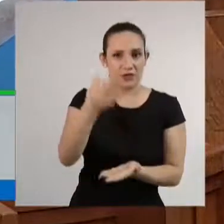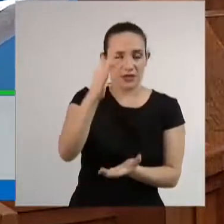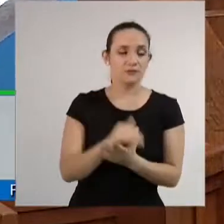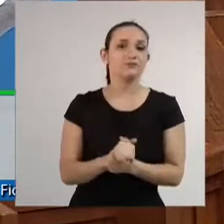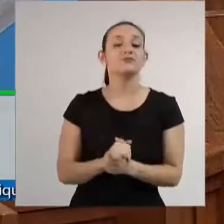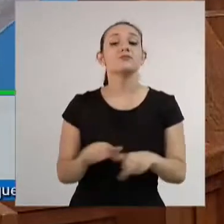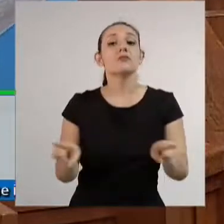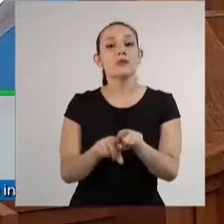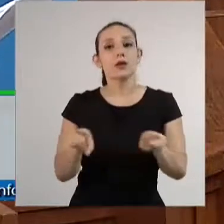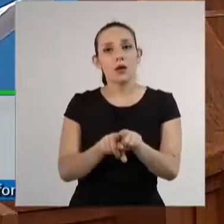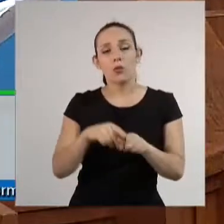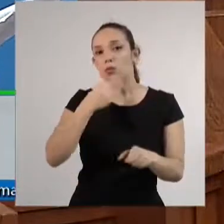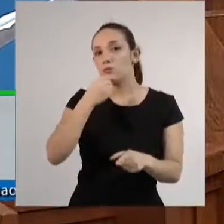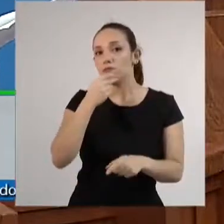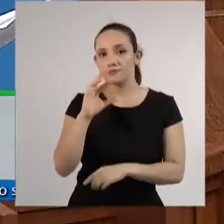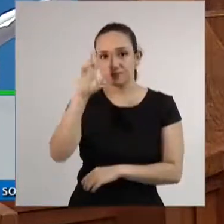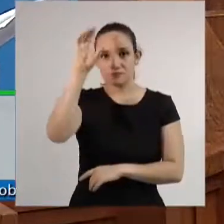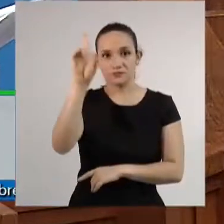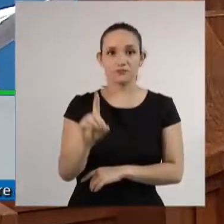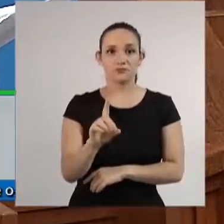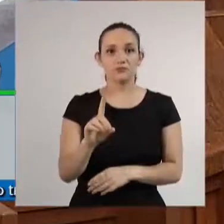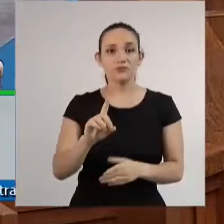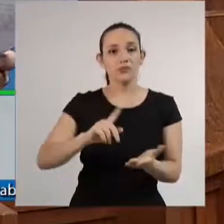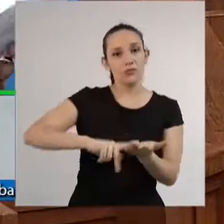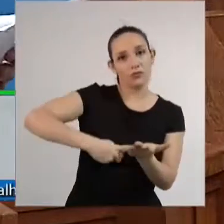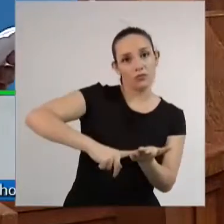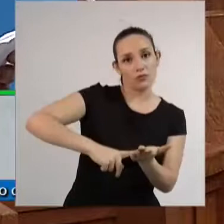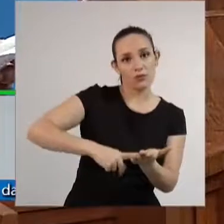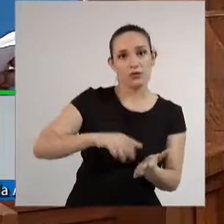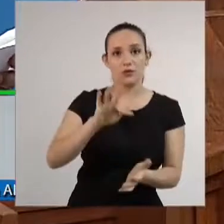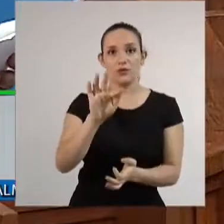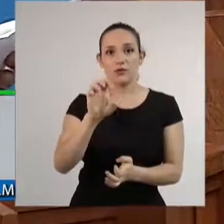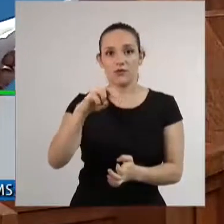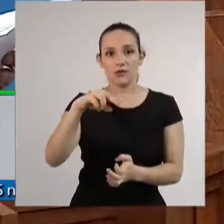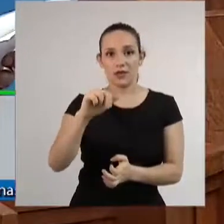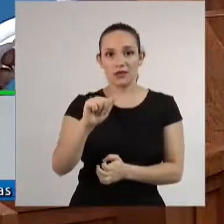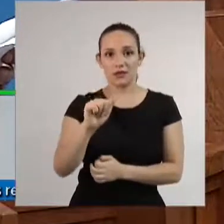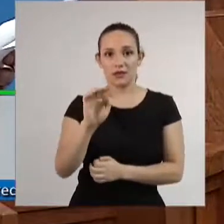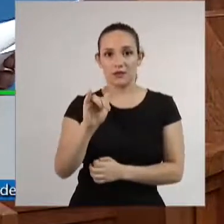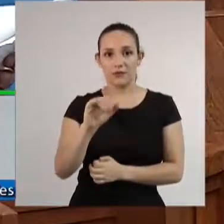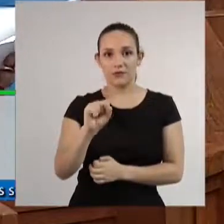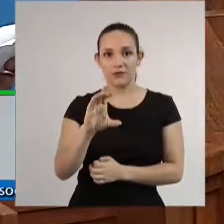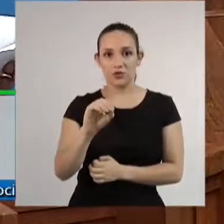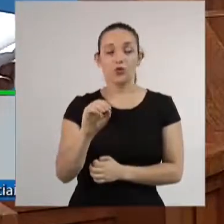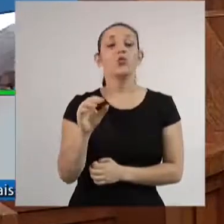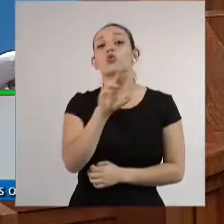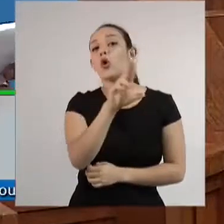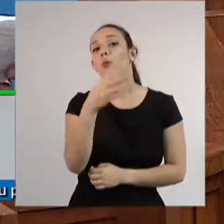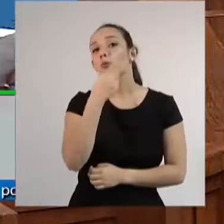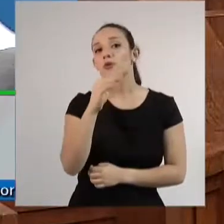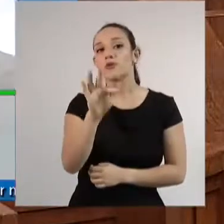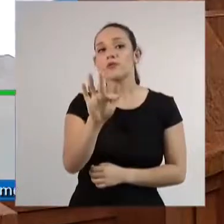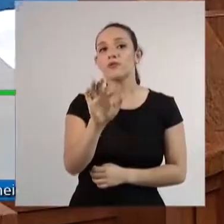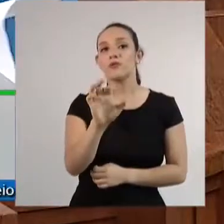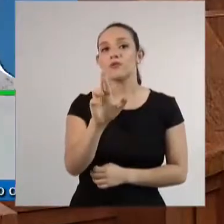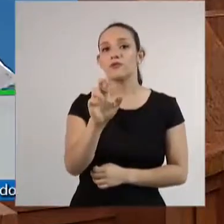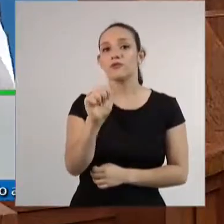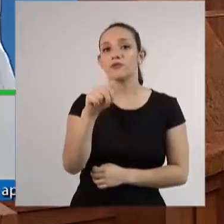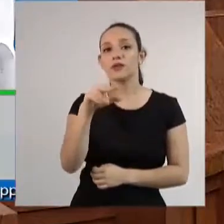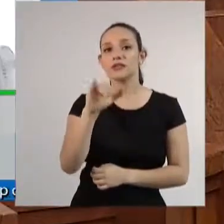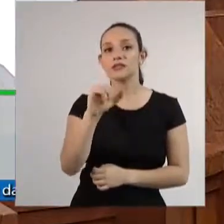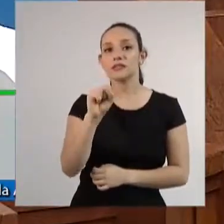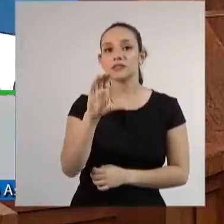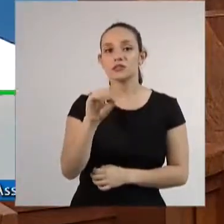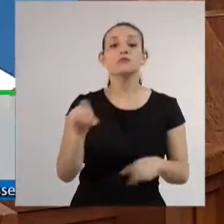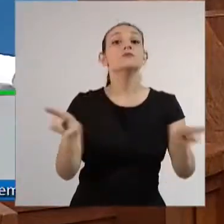Formação Sindical e Relações Intersindicais da FENAFisco, Francelino da Chagas Valença Júnior, e além